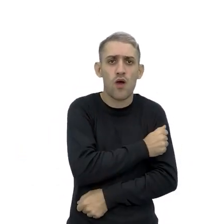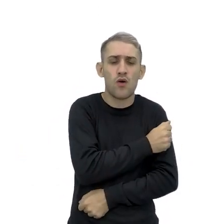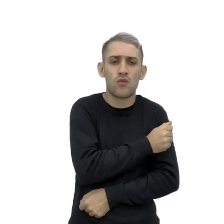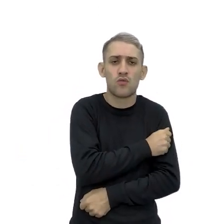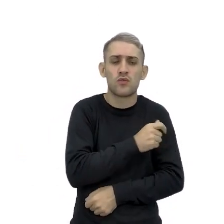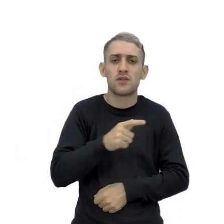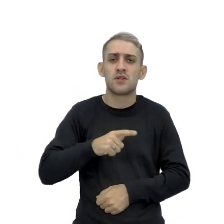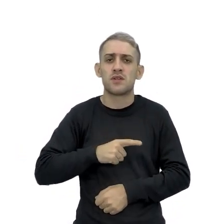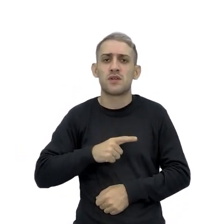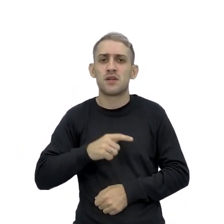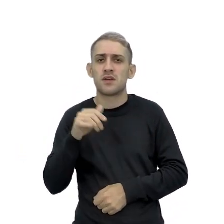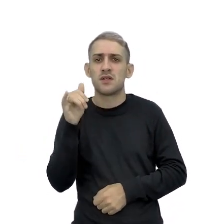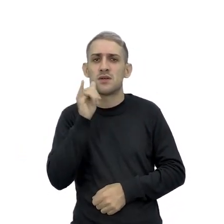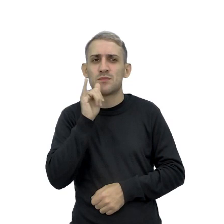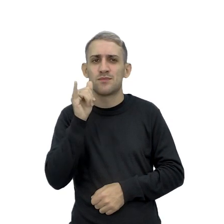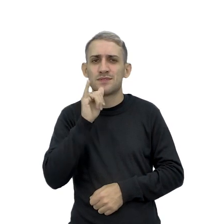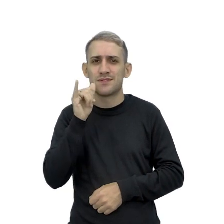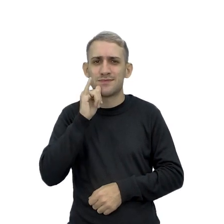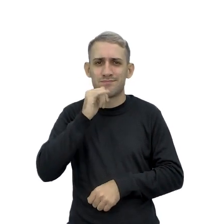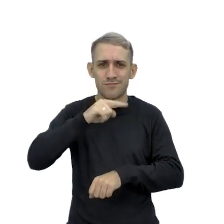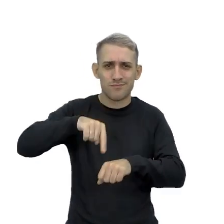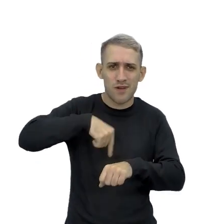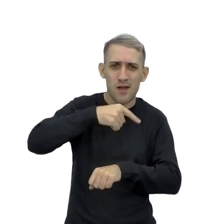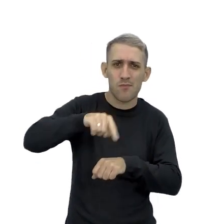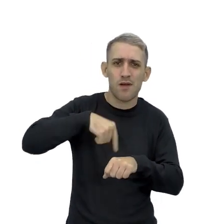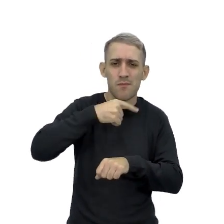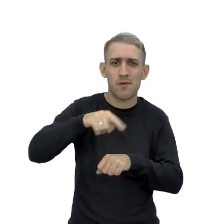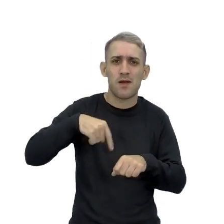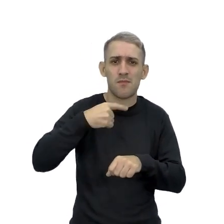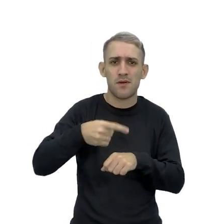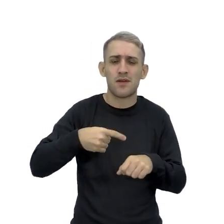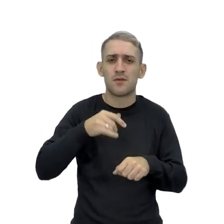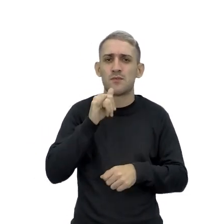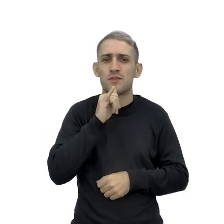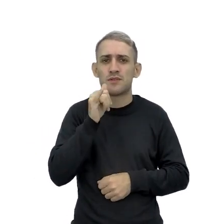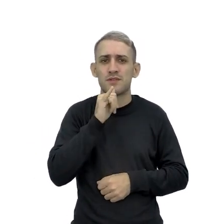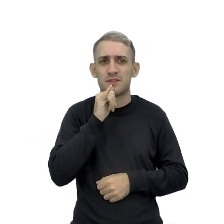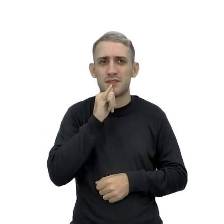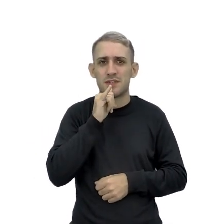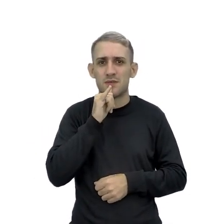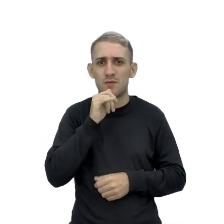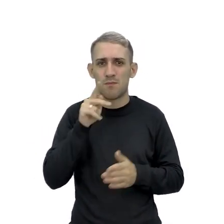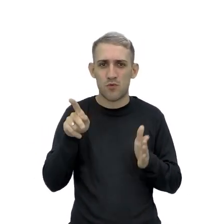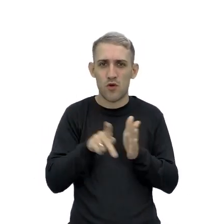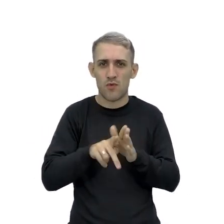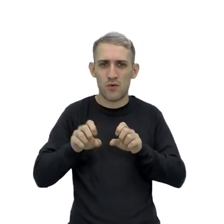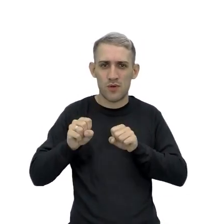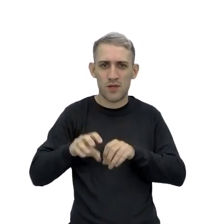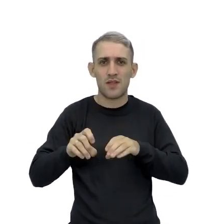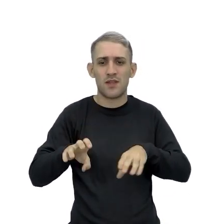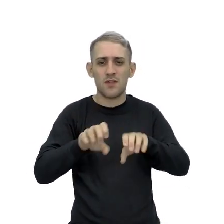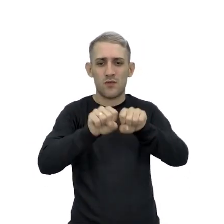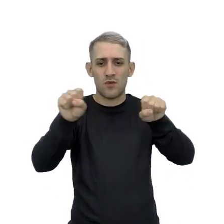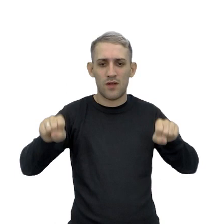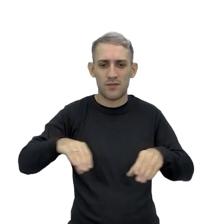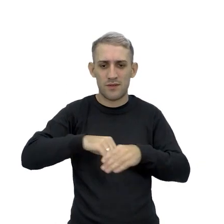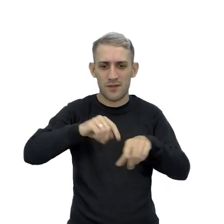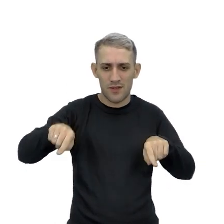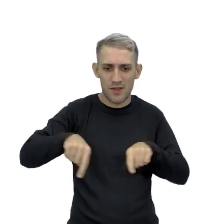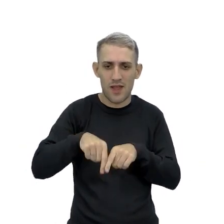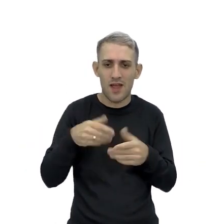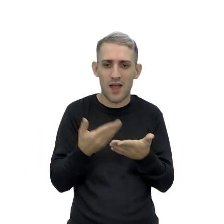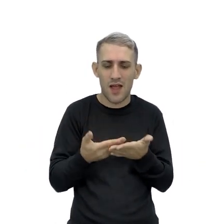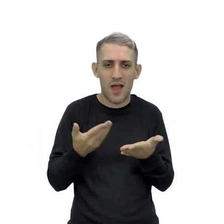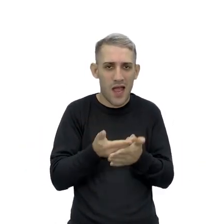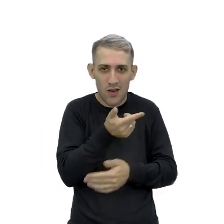aí muito tempo sem a parte do ensino sistemático dentro da sala de aula,